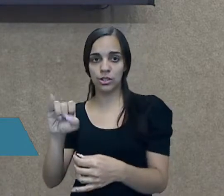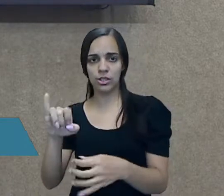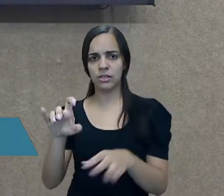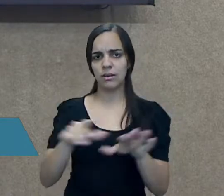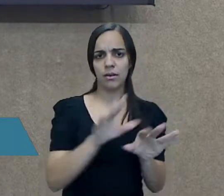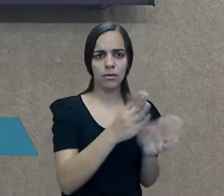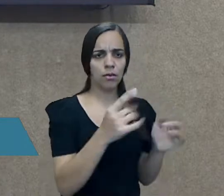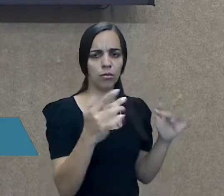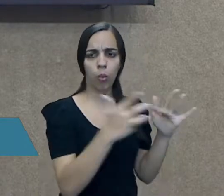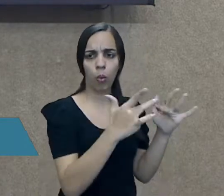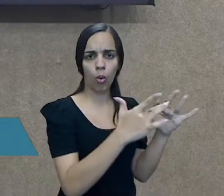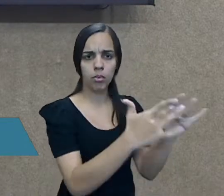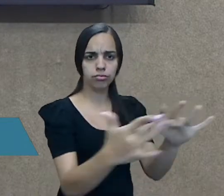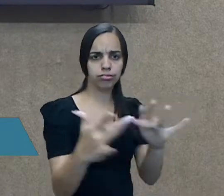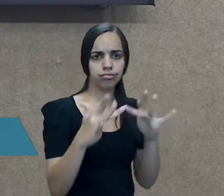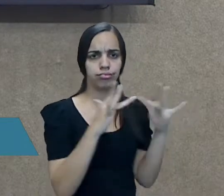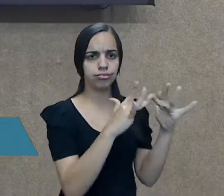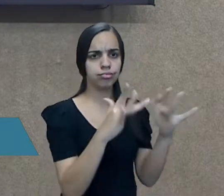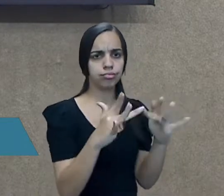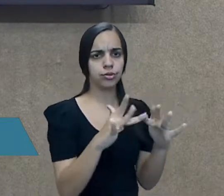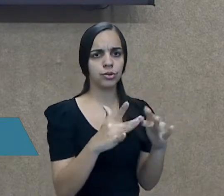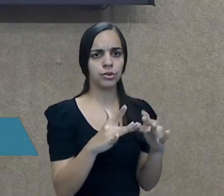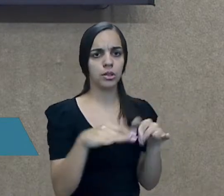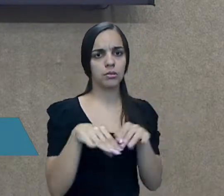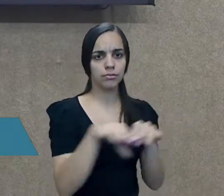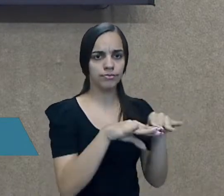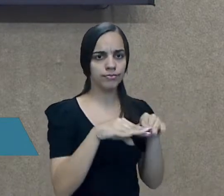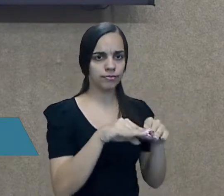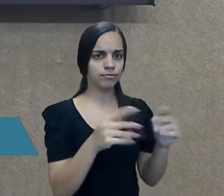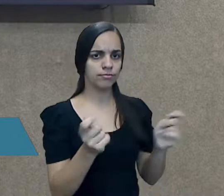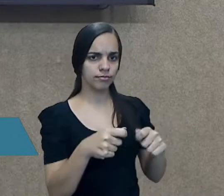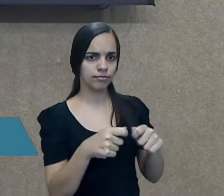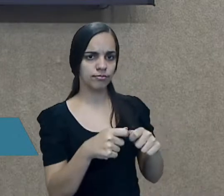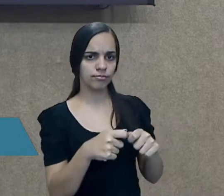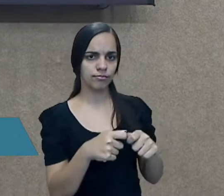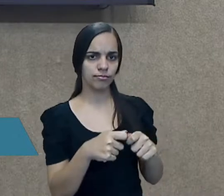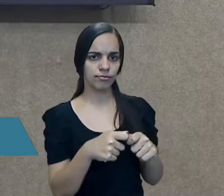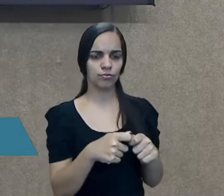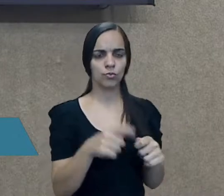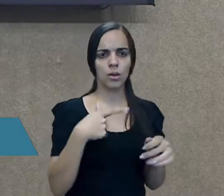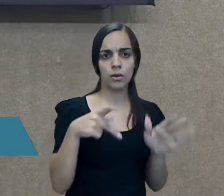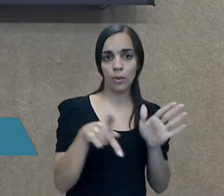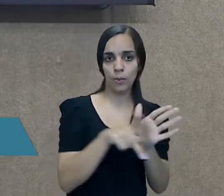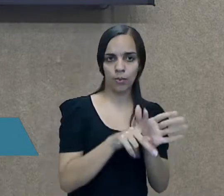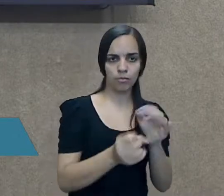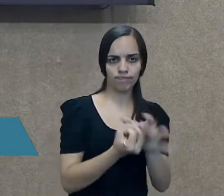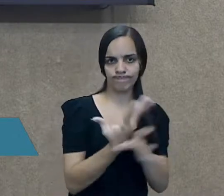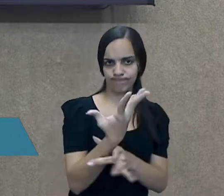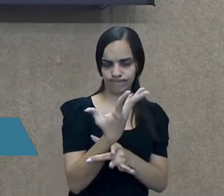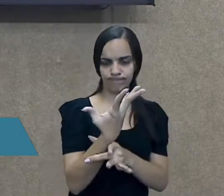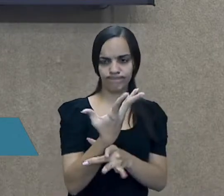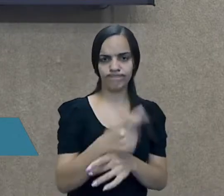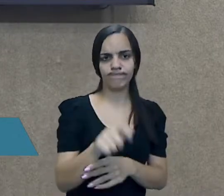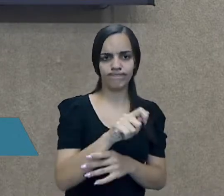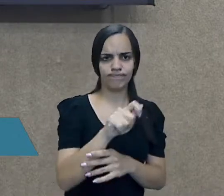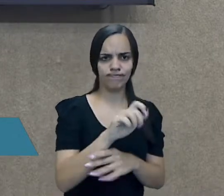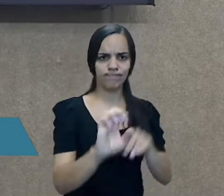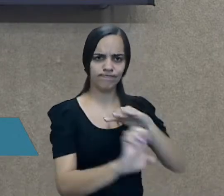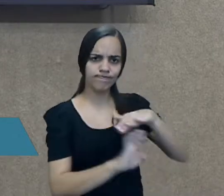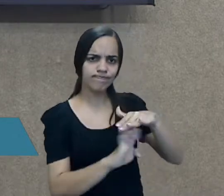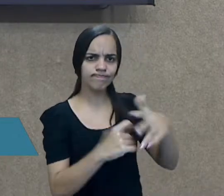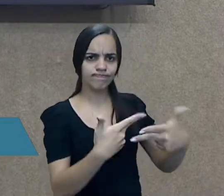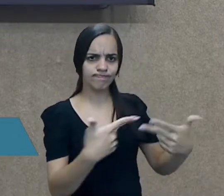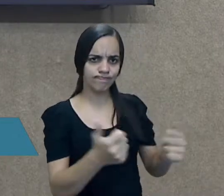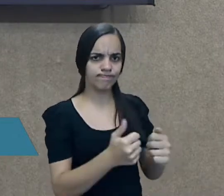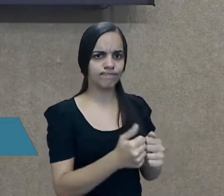outro fator são os holdings, que são as empresas nascidas da associação de diversas outras e que